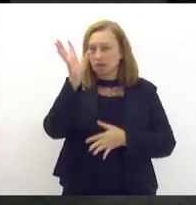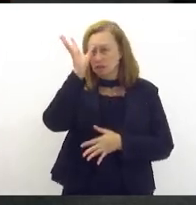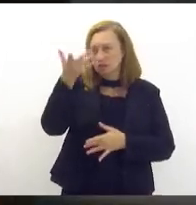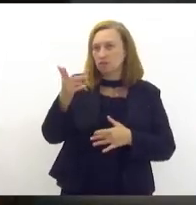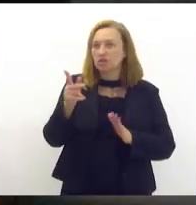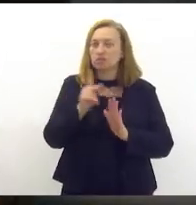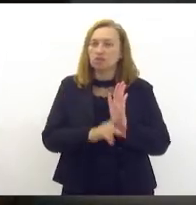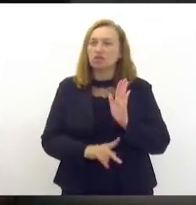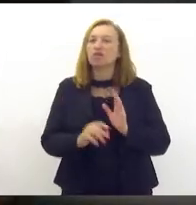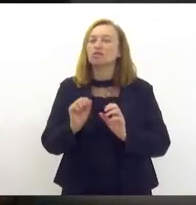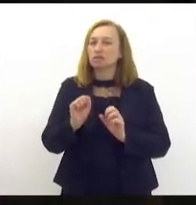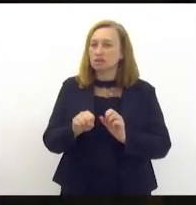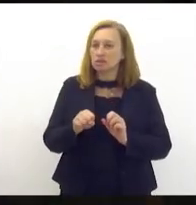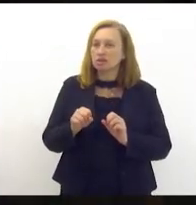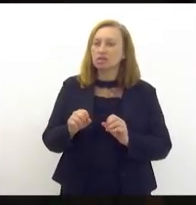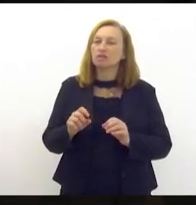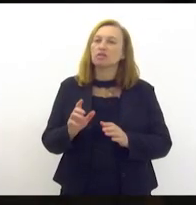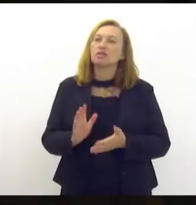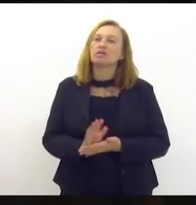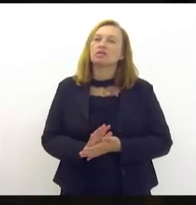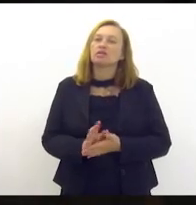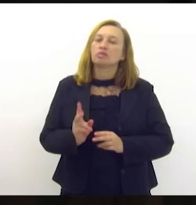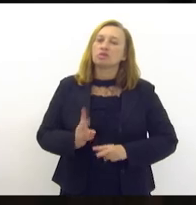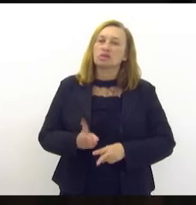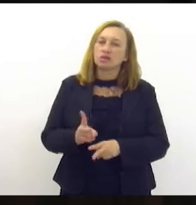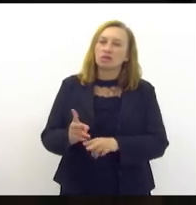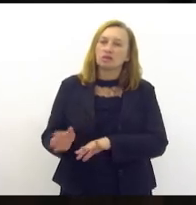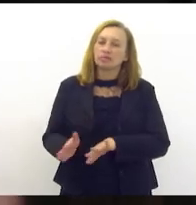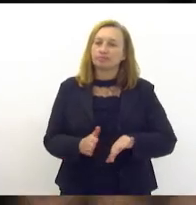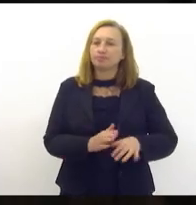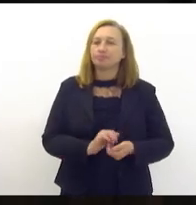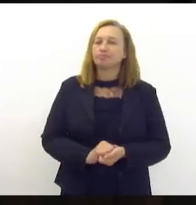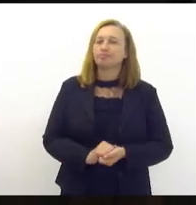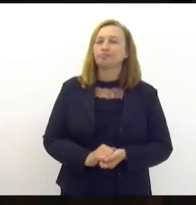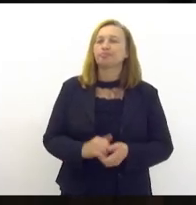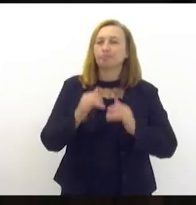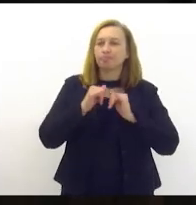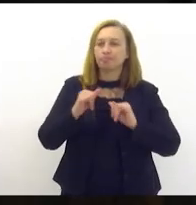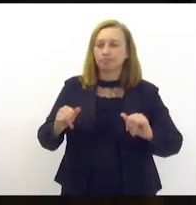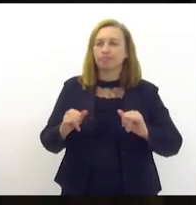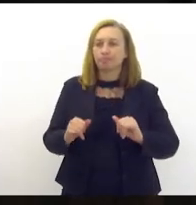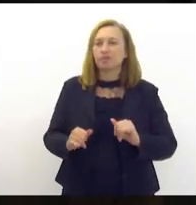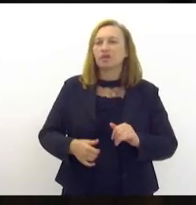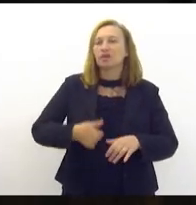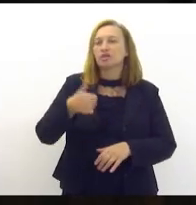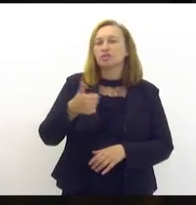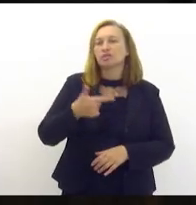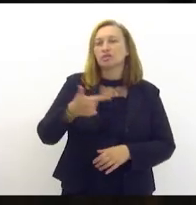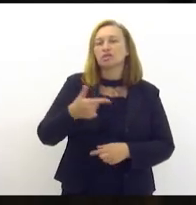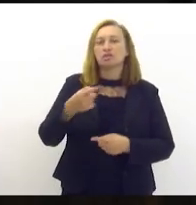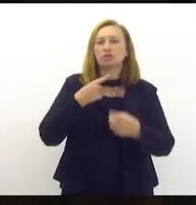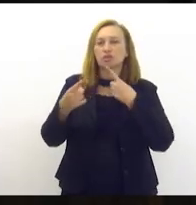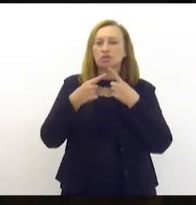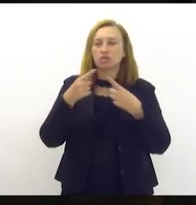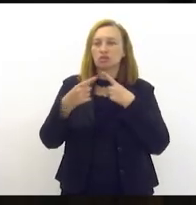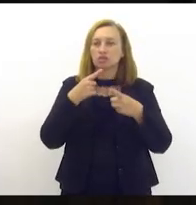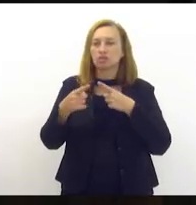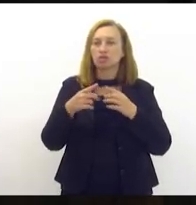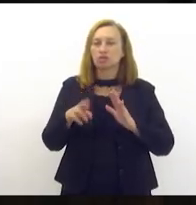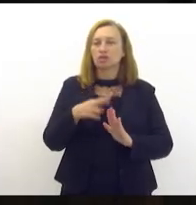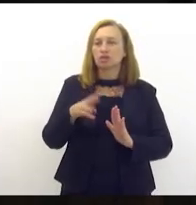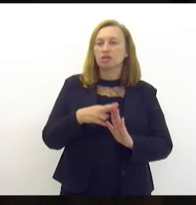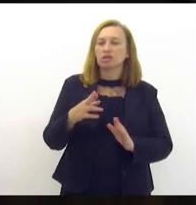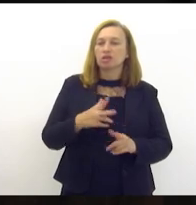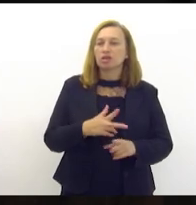Sem problema. Presidente. Vamos suspender isso aqui provisoriamente e seguir em diante. Anuncio, em tramitação ordinária, em segunda discussão, redação do